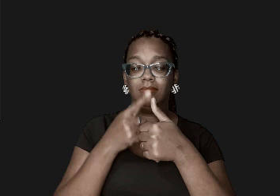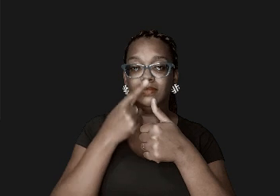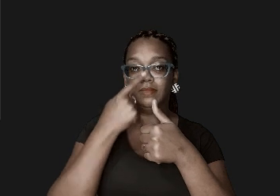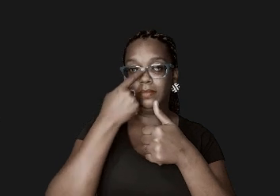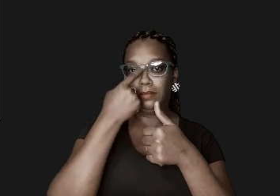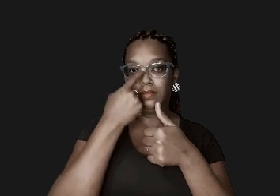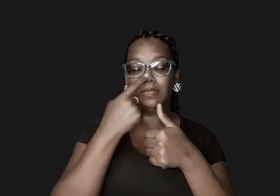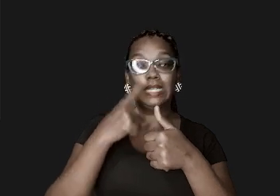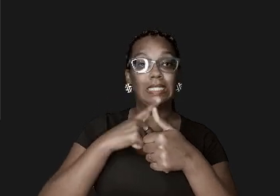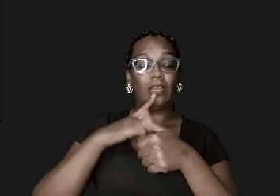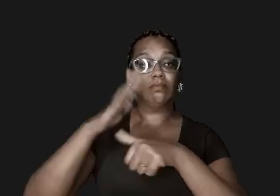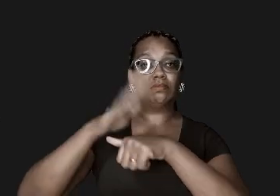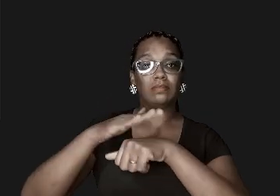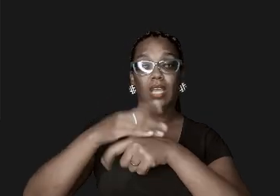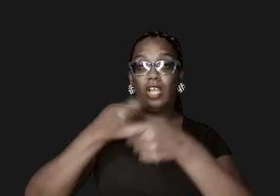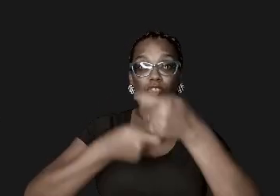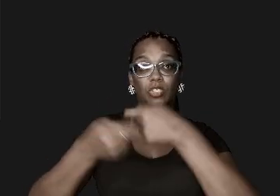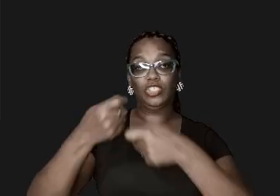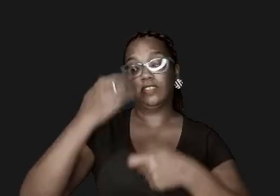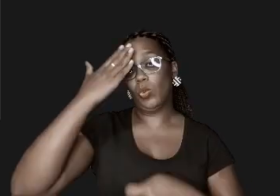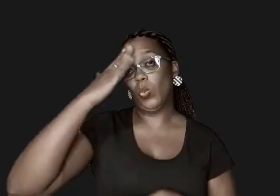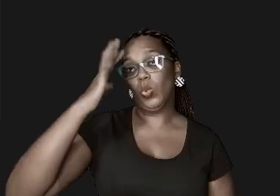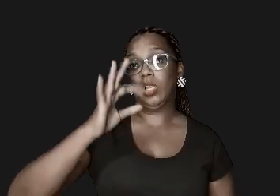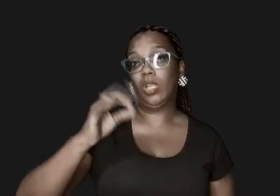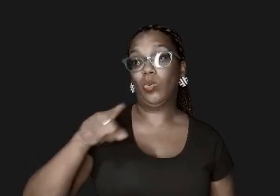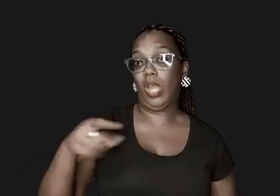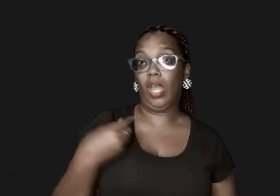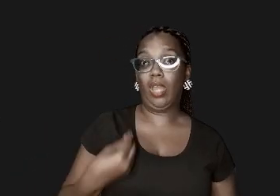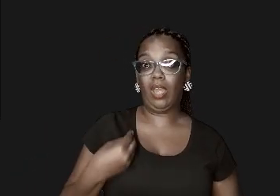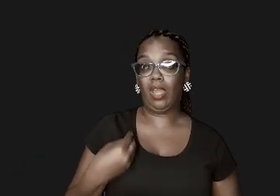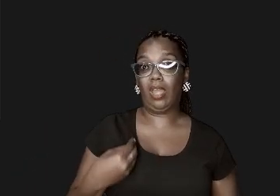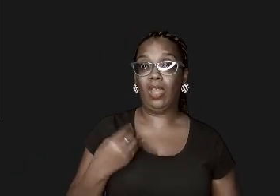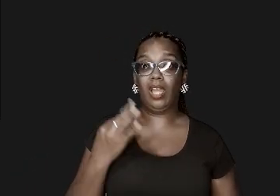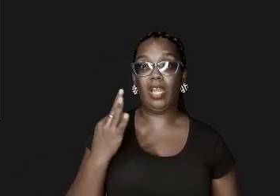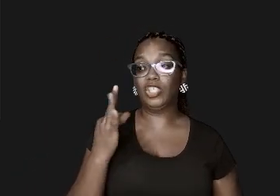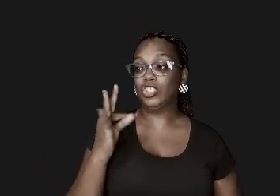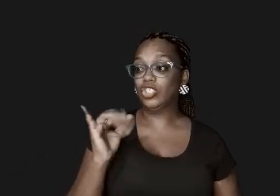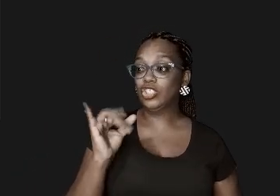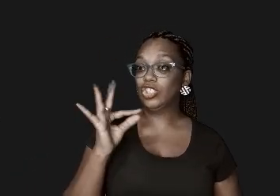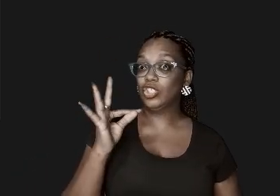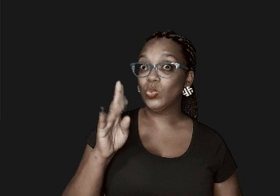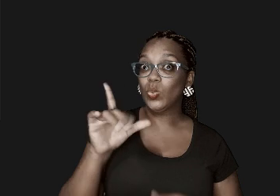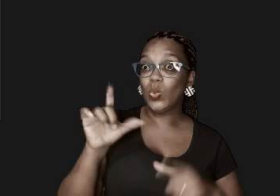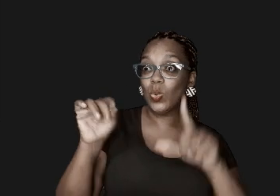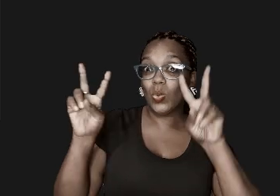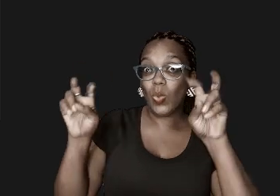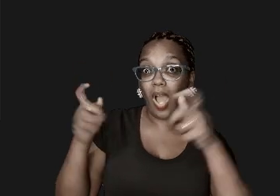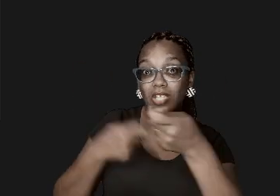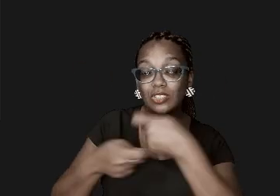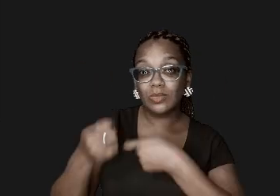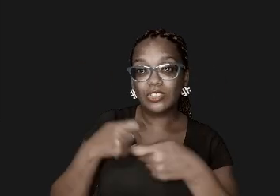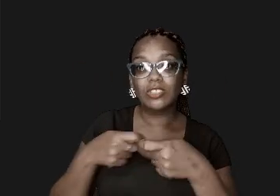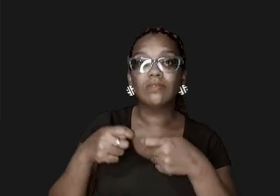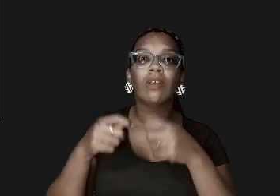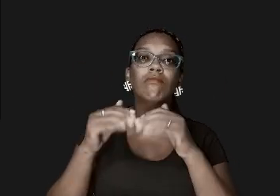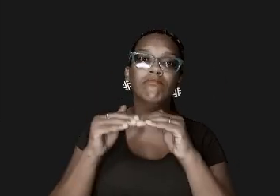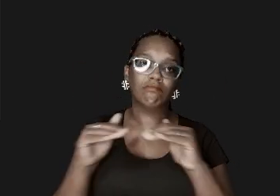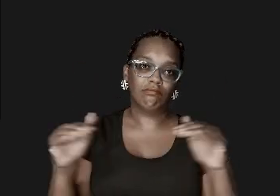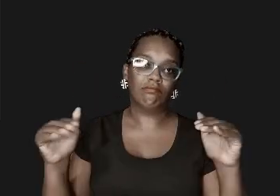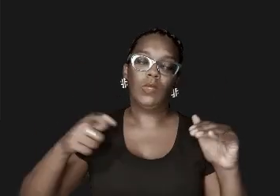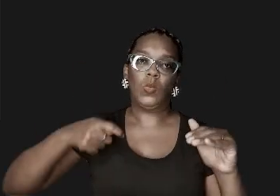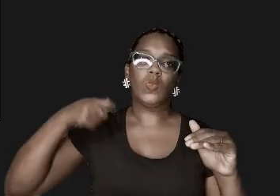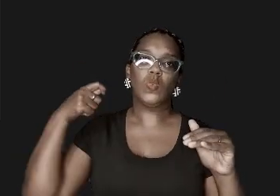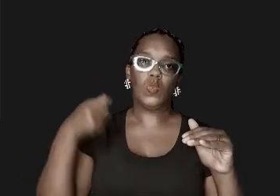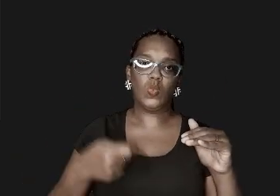caminhar em conjunto por algumas razões primeiro quando eventualmente a outra administrativa se quem